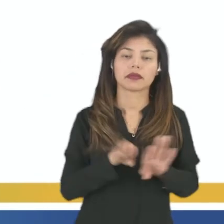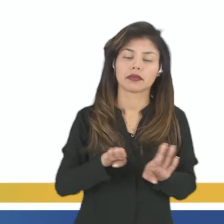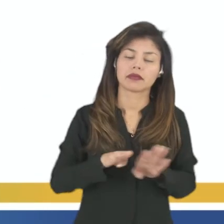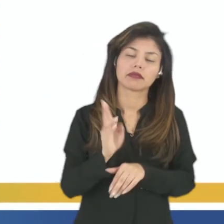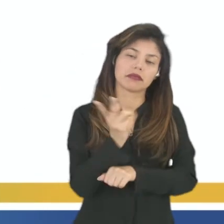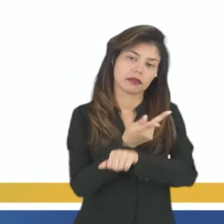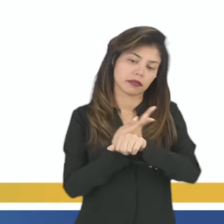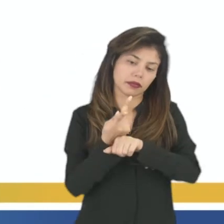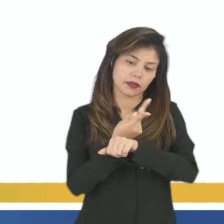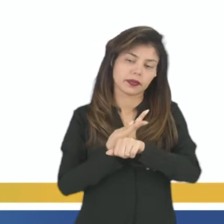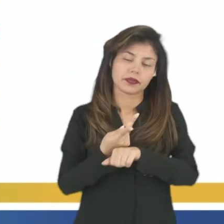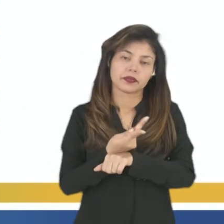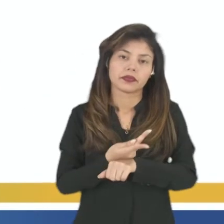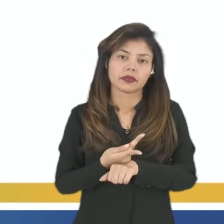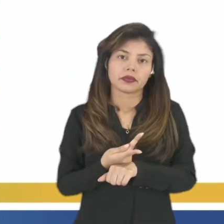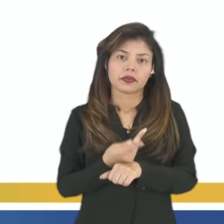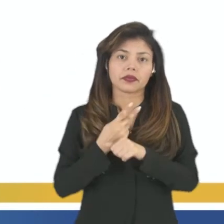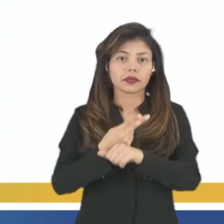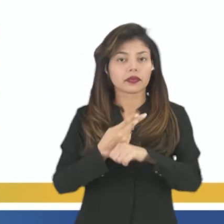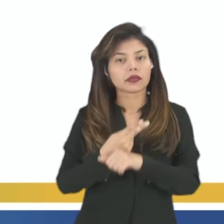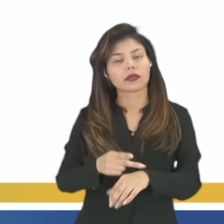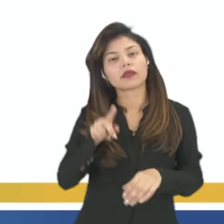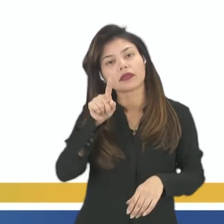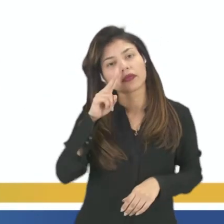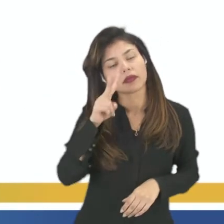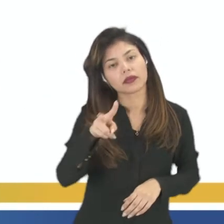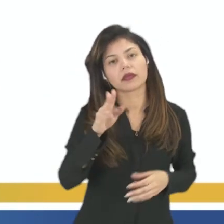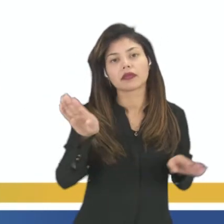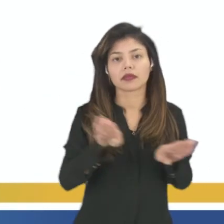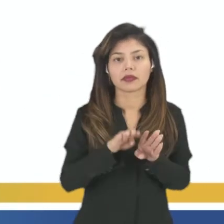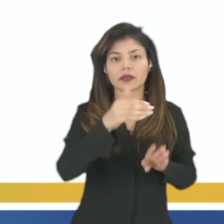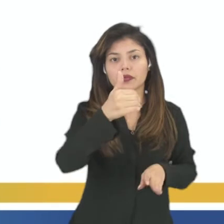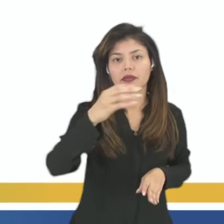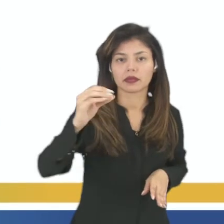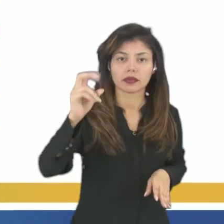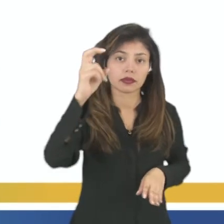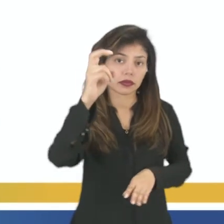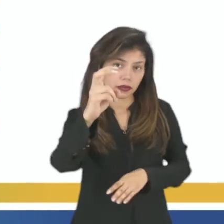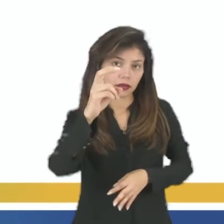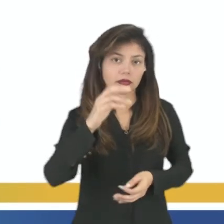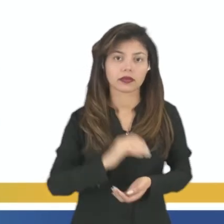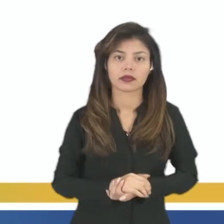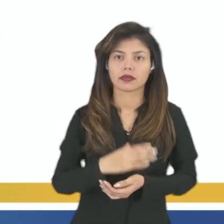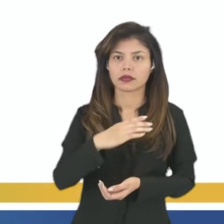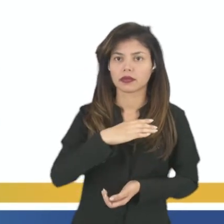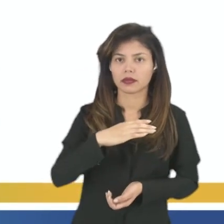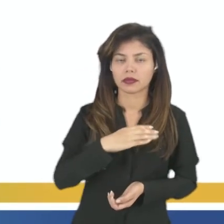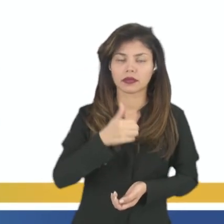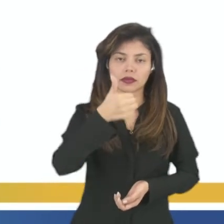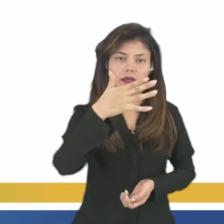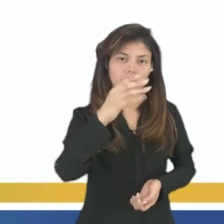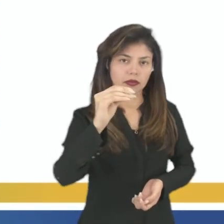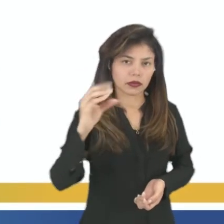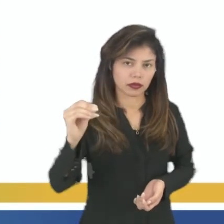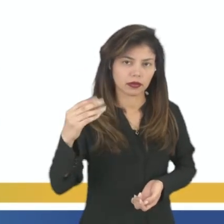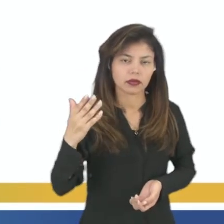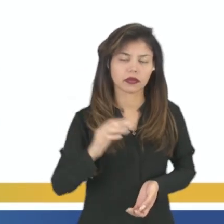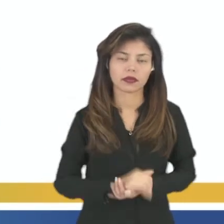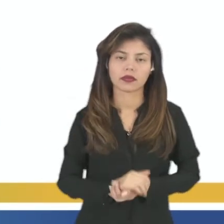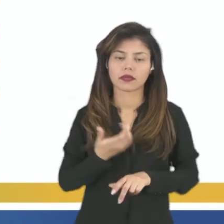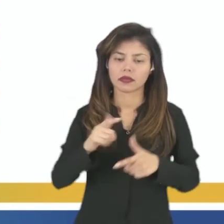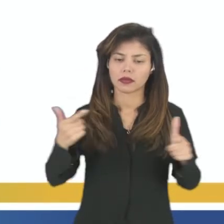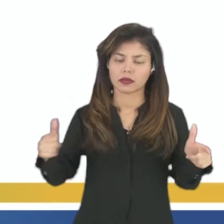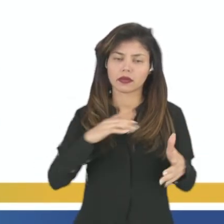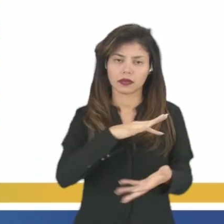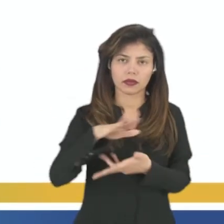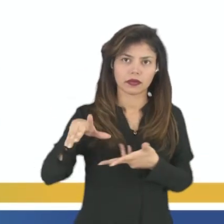procurar e pesquisar, você vai ver das 100 cidades, nós temos 5 cidades entre as 100 maiores